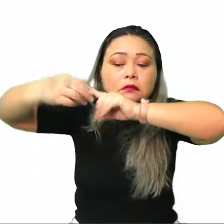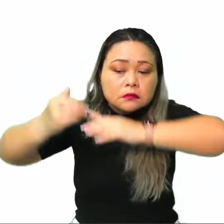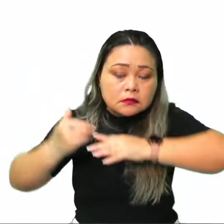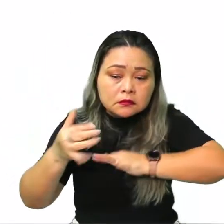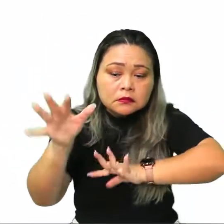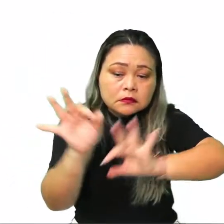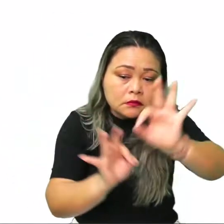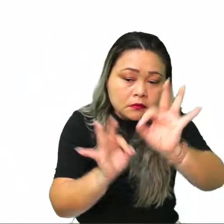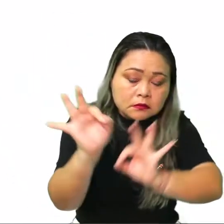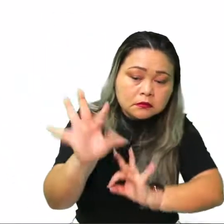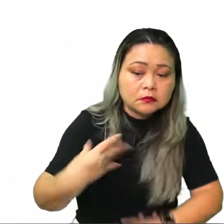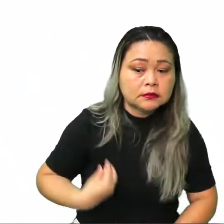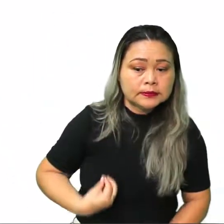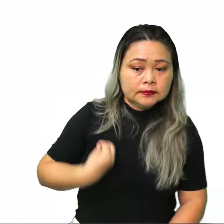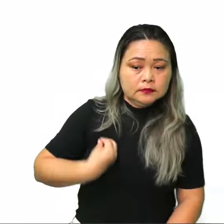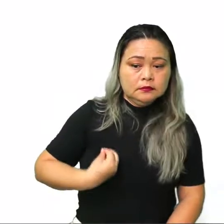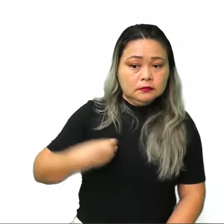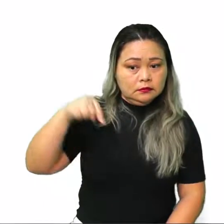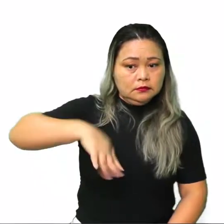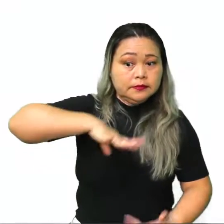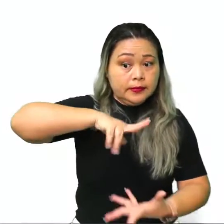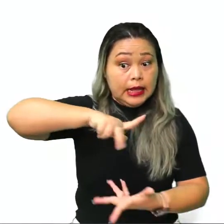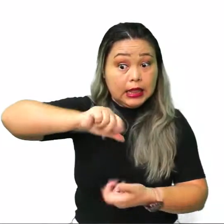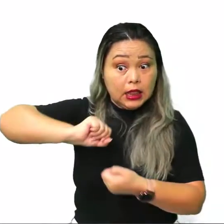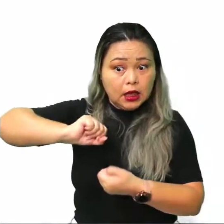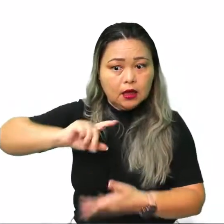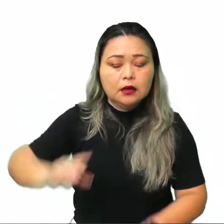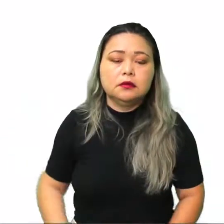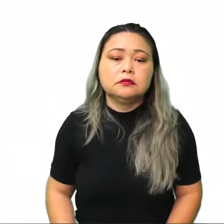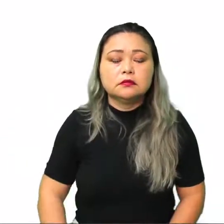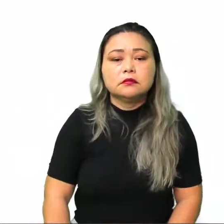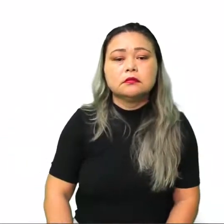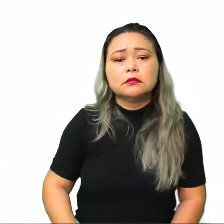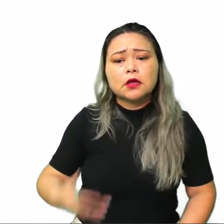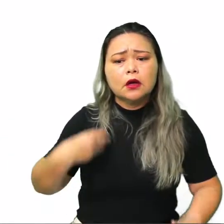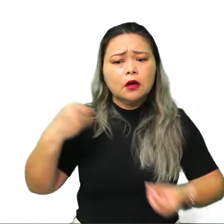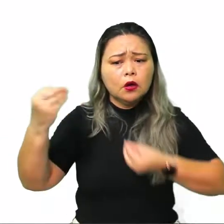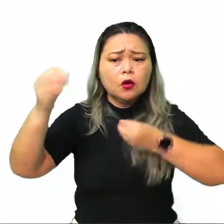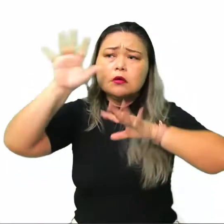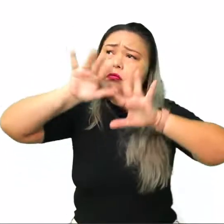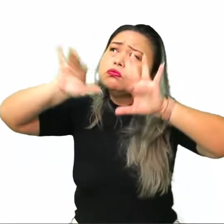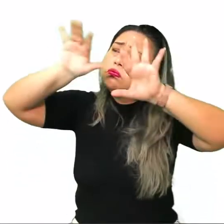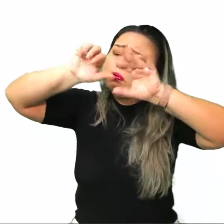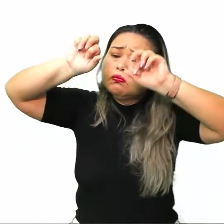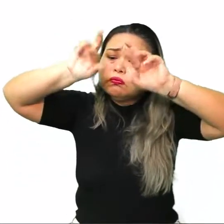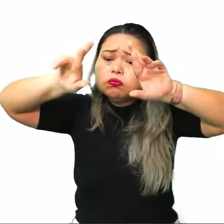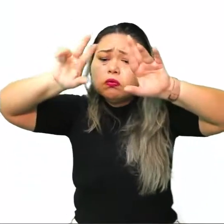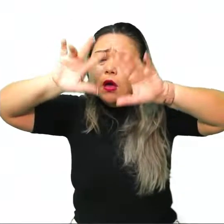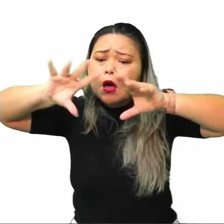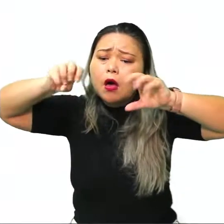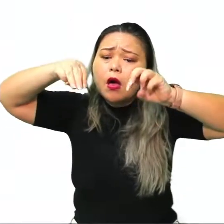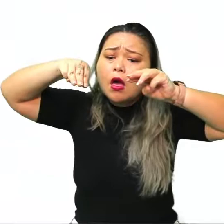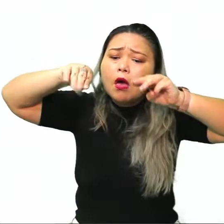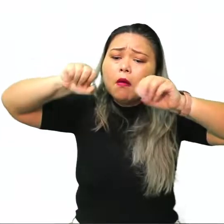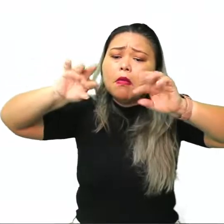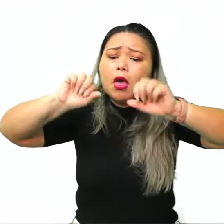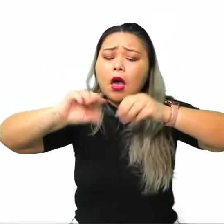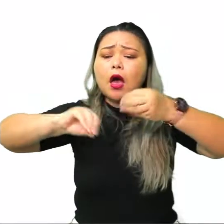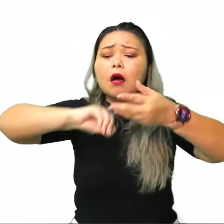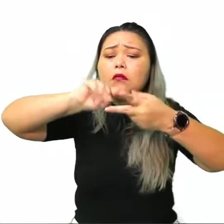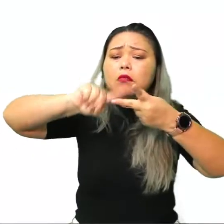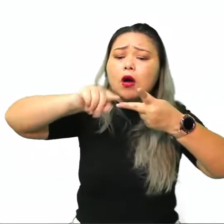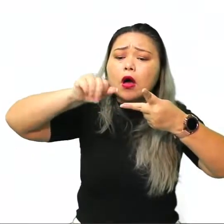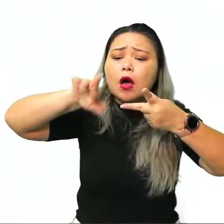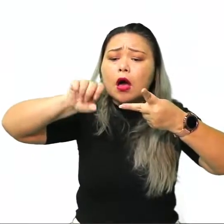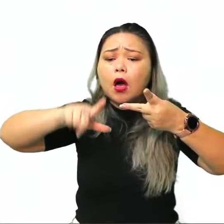à formação dessa vida na Terra. Então, começou tudo ali nos gases atmosféricos, metano, né, amônia,